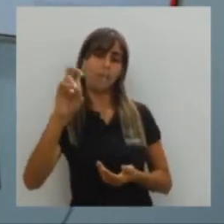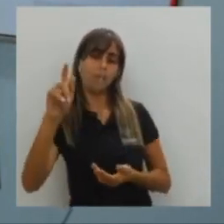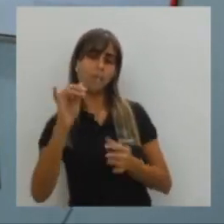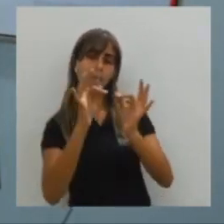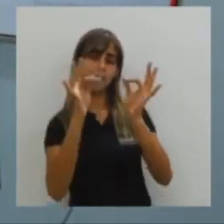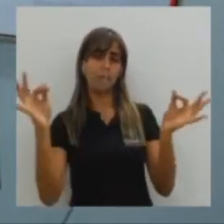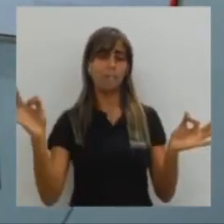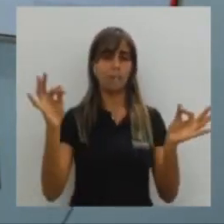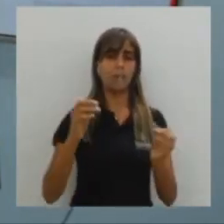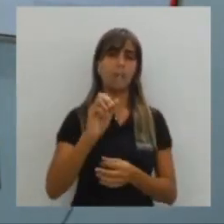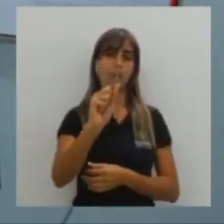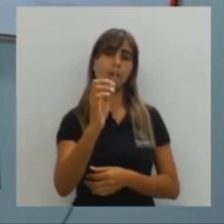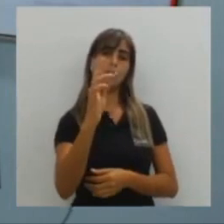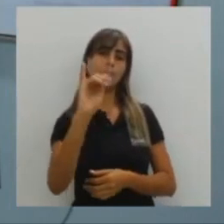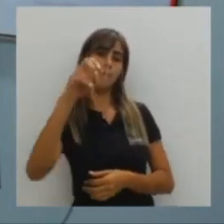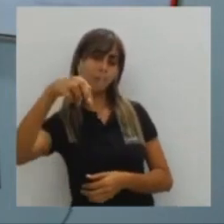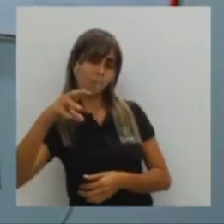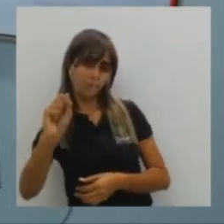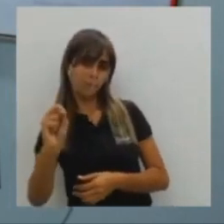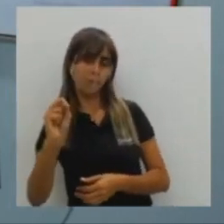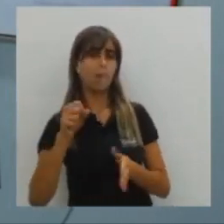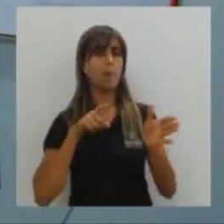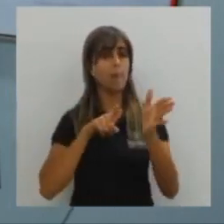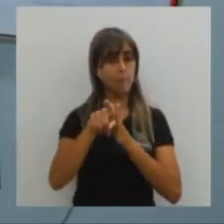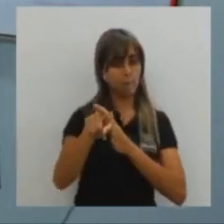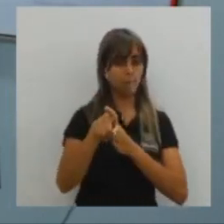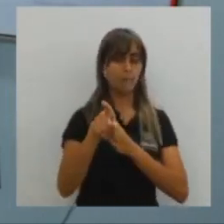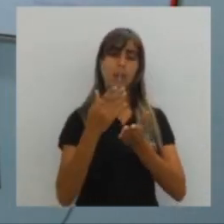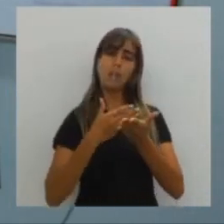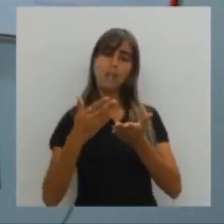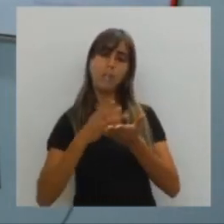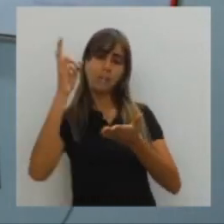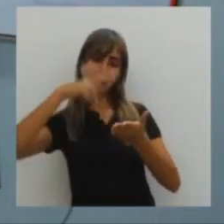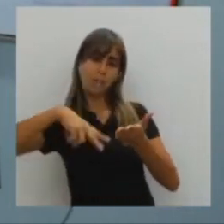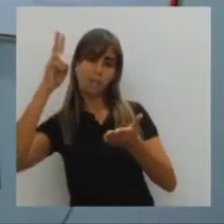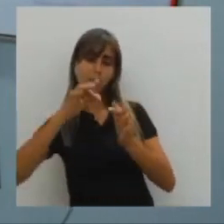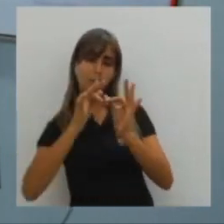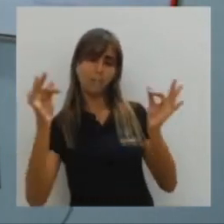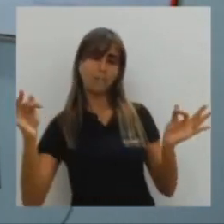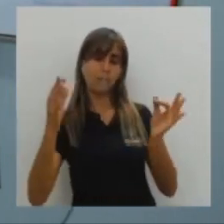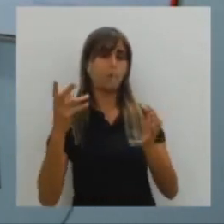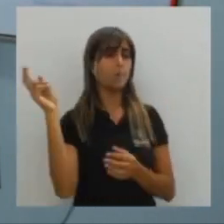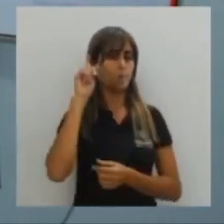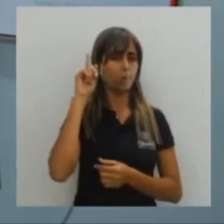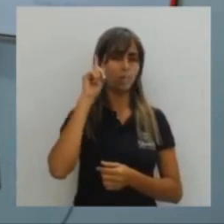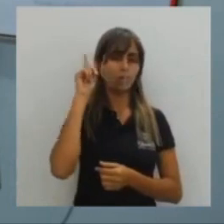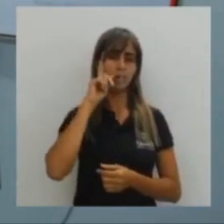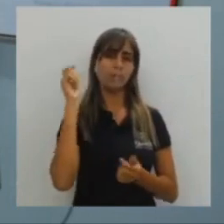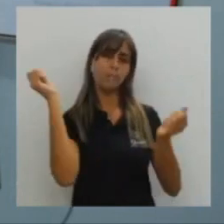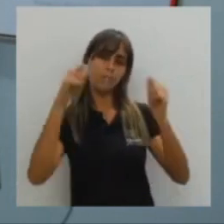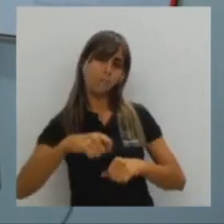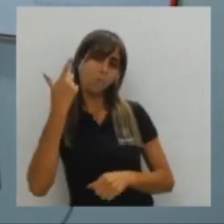frases afirmativas, frases negativas e perguntas. E comece a ler essas perguntas, essas frases todos os dias, diariamente, para que